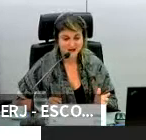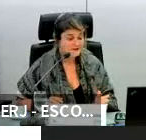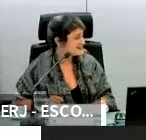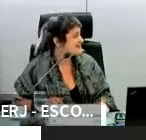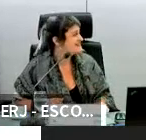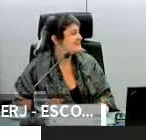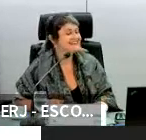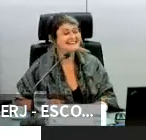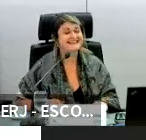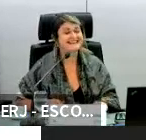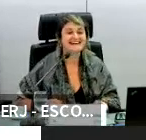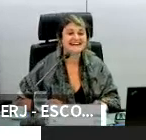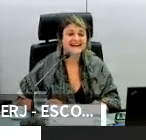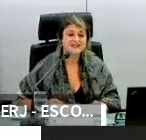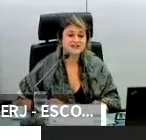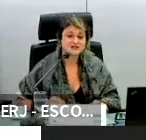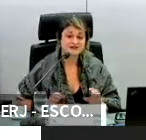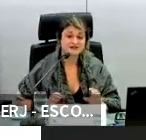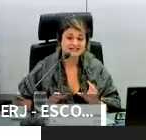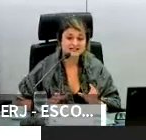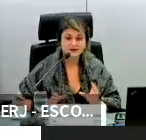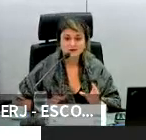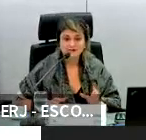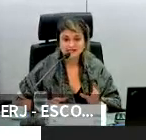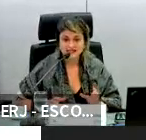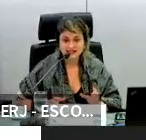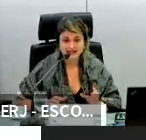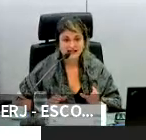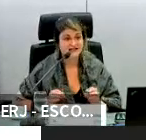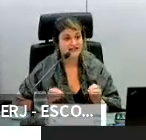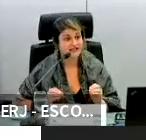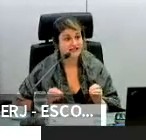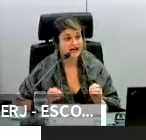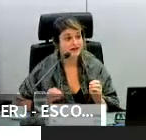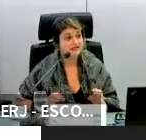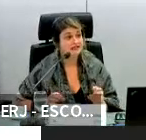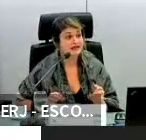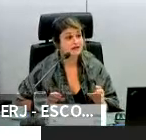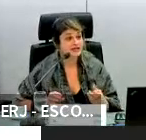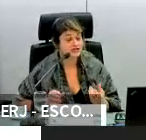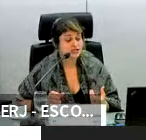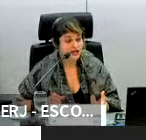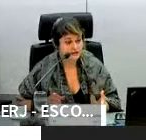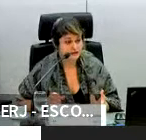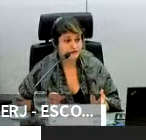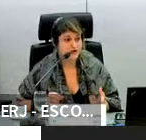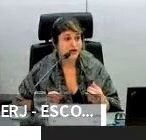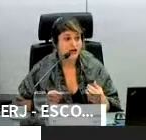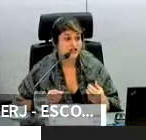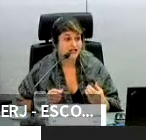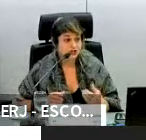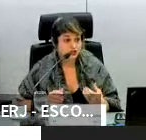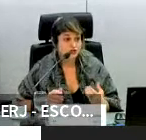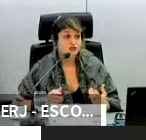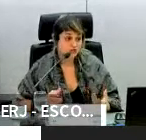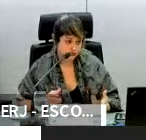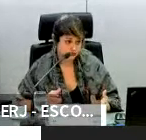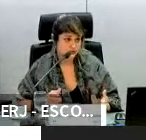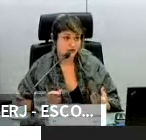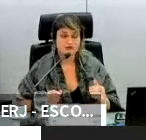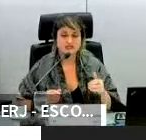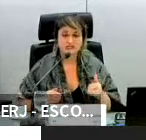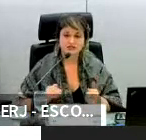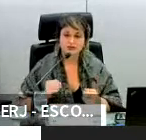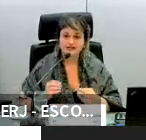mais longa, a gente vai se concentrar em apresentar os achados já